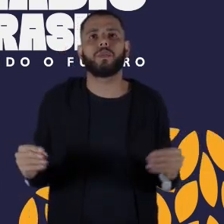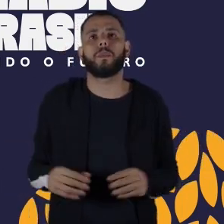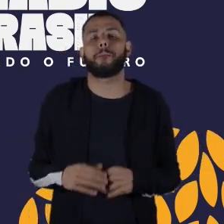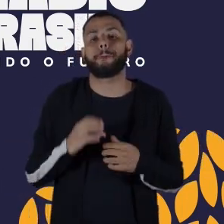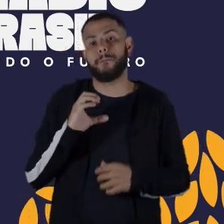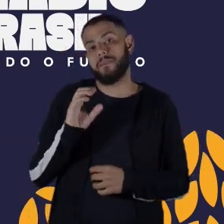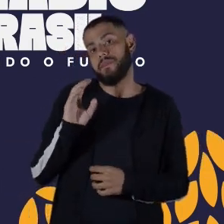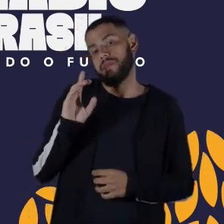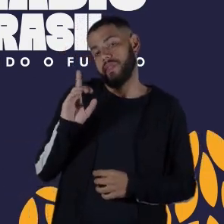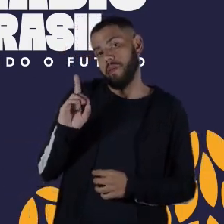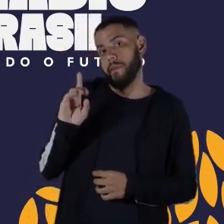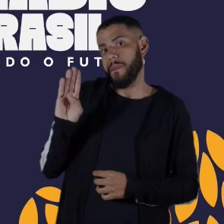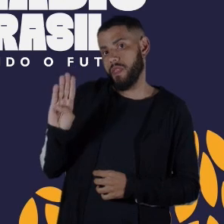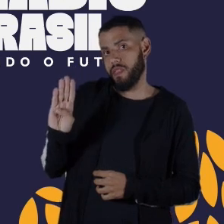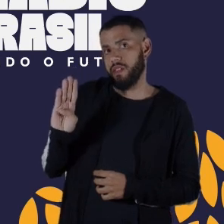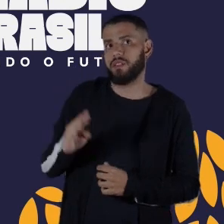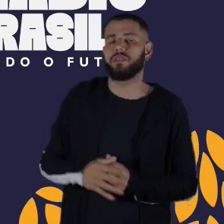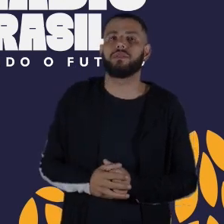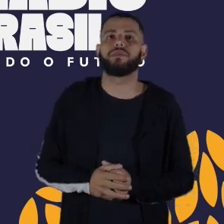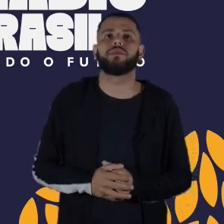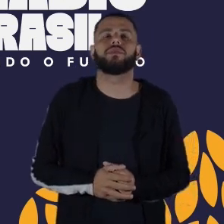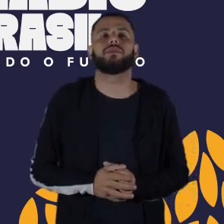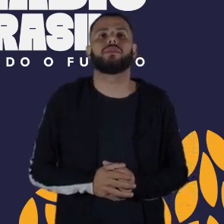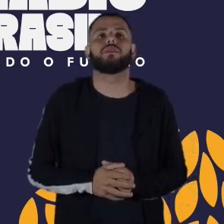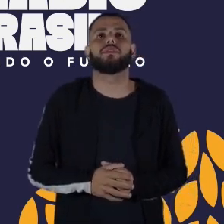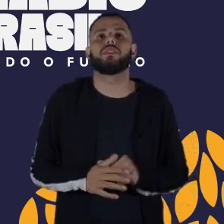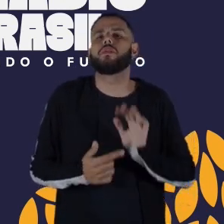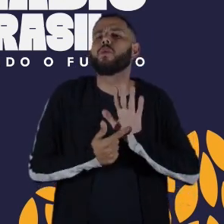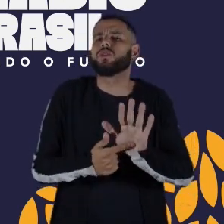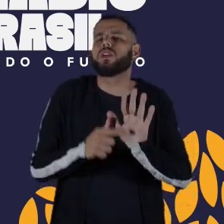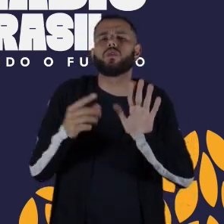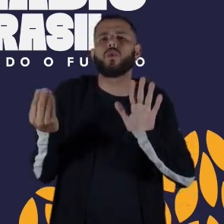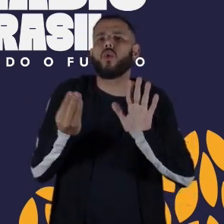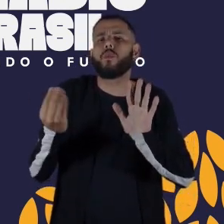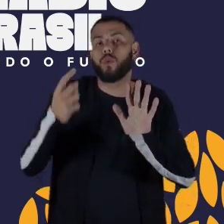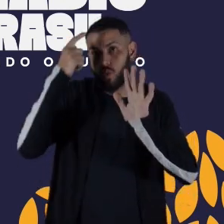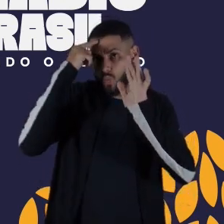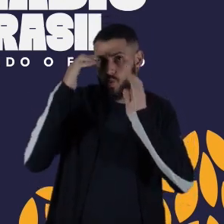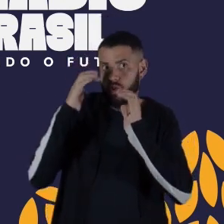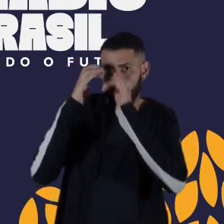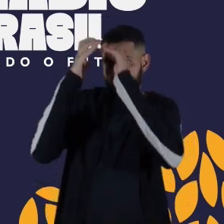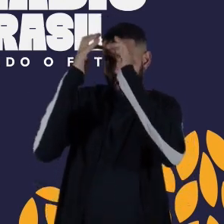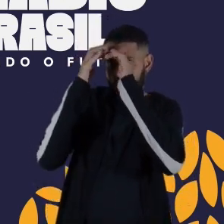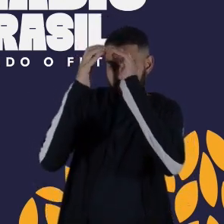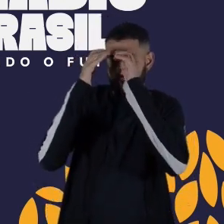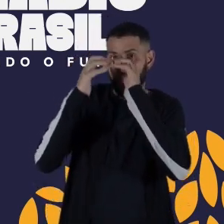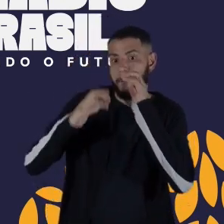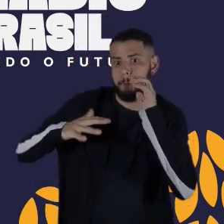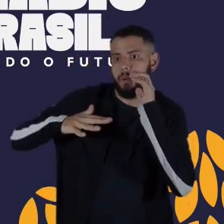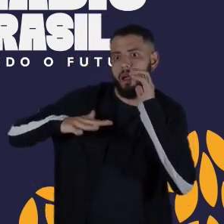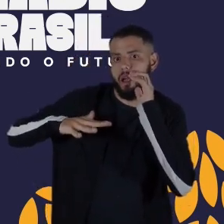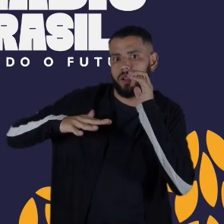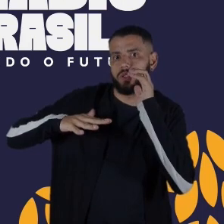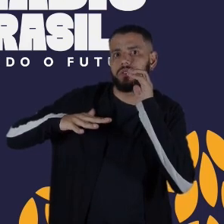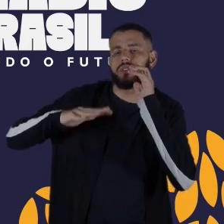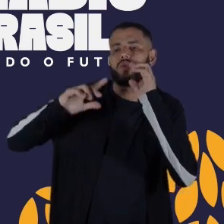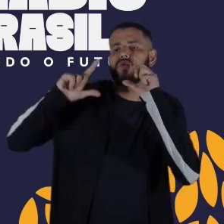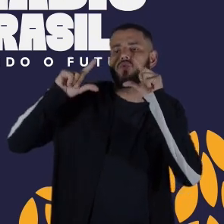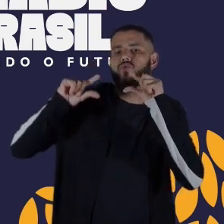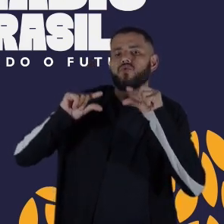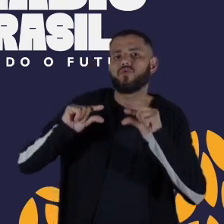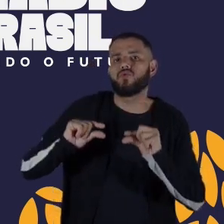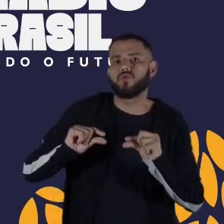foi demonstrado quando os neurônios de Parkinson começam a estar doentes,